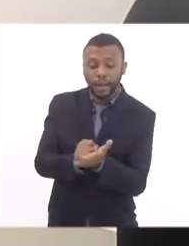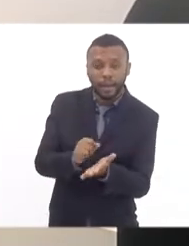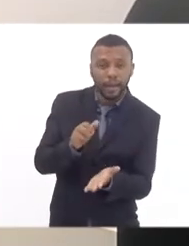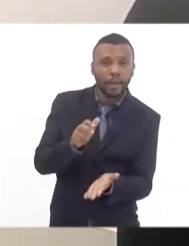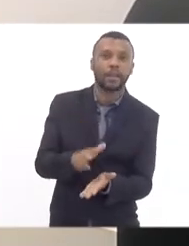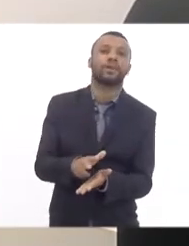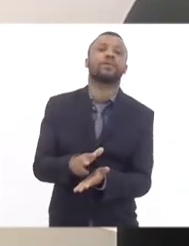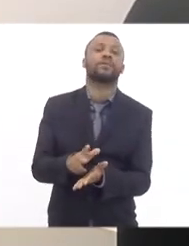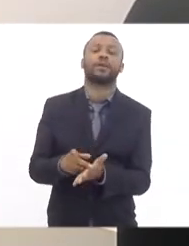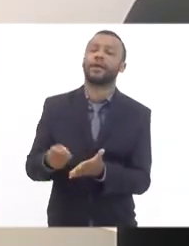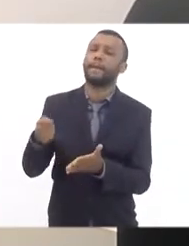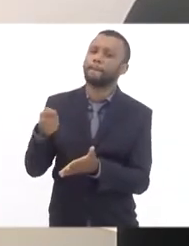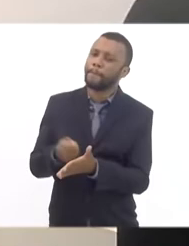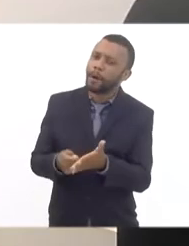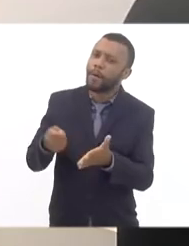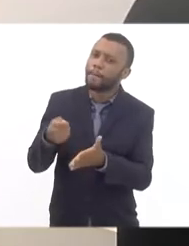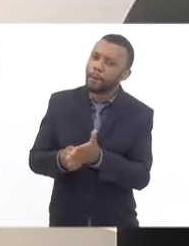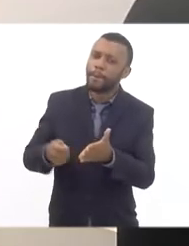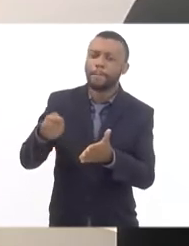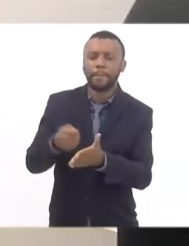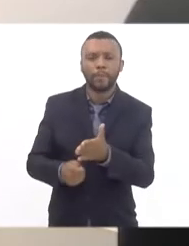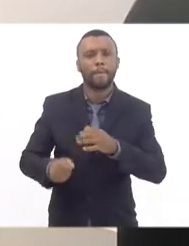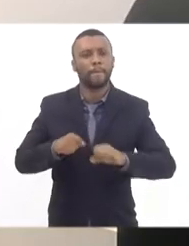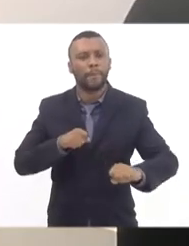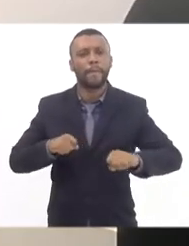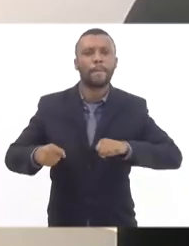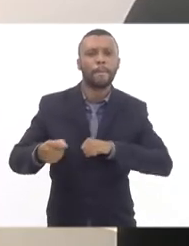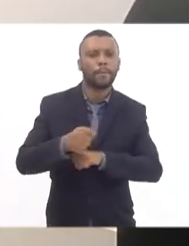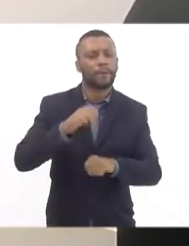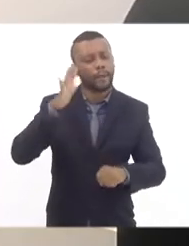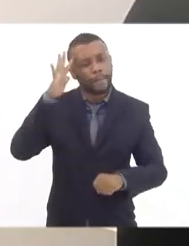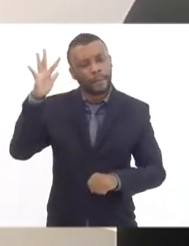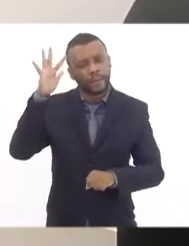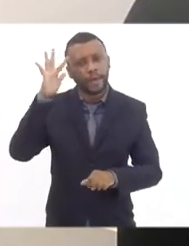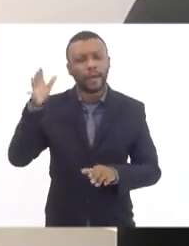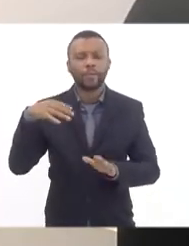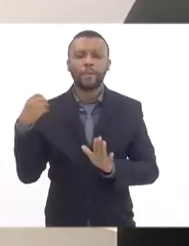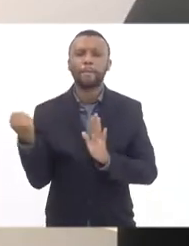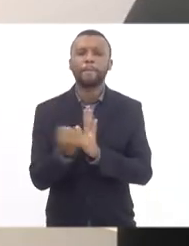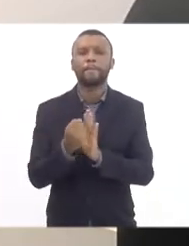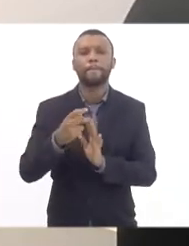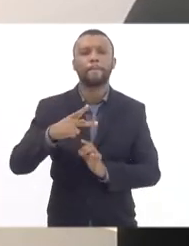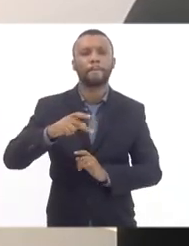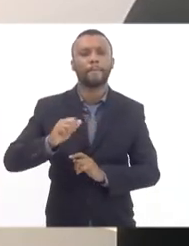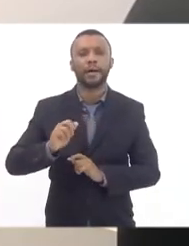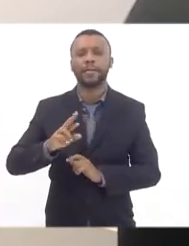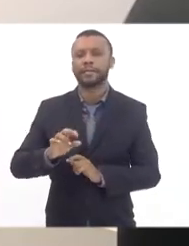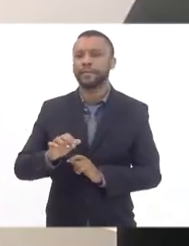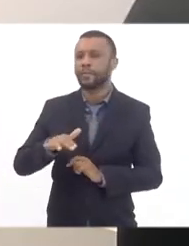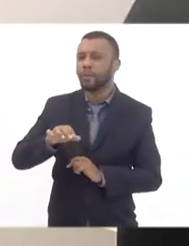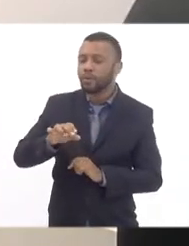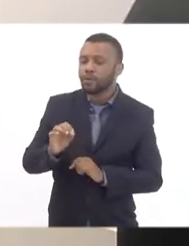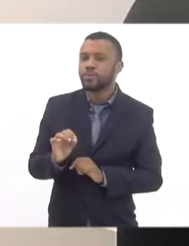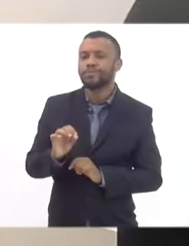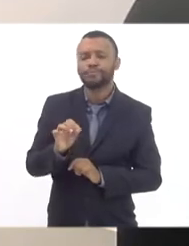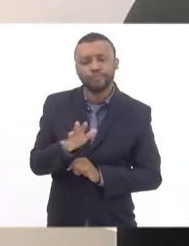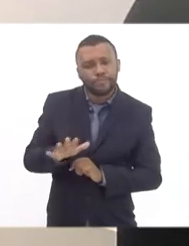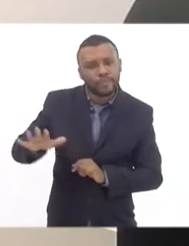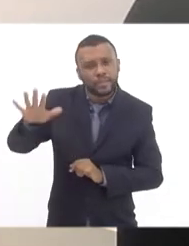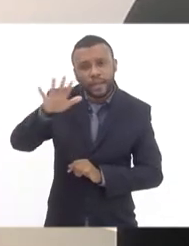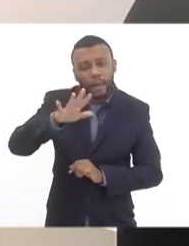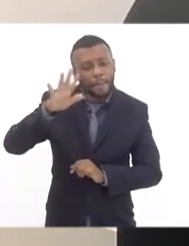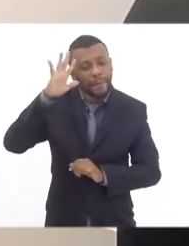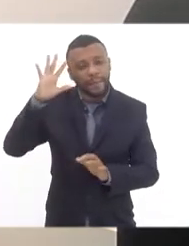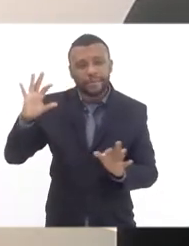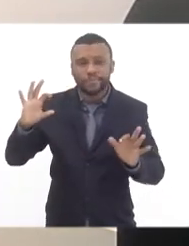sempre essas lutas e pensar no patrimônio como um todo. E pensar que a cultura, esse patrimônio, ela é a